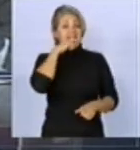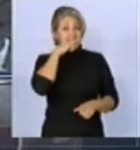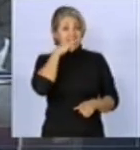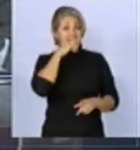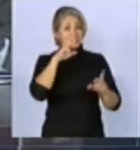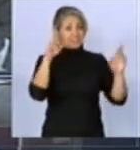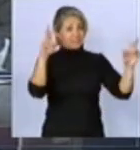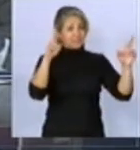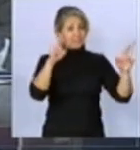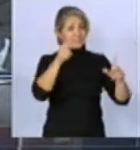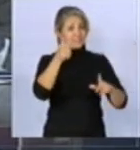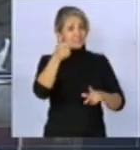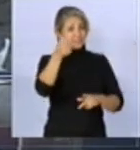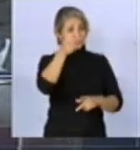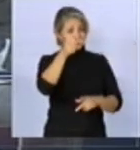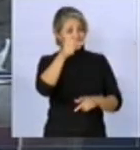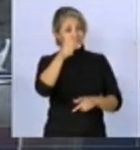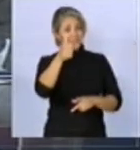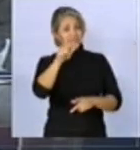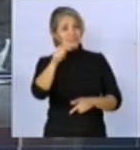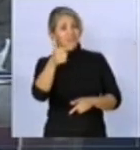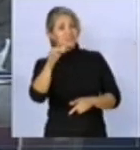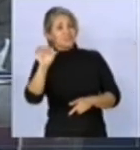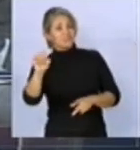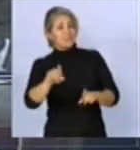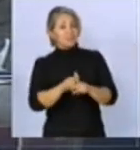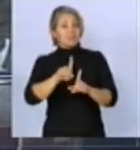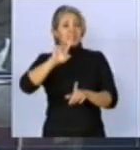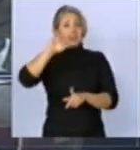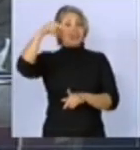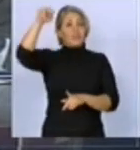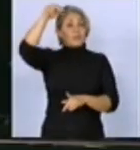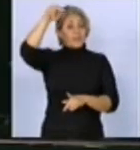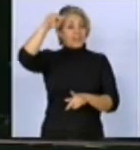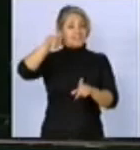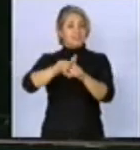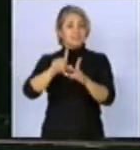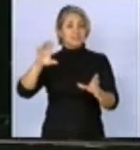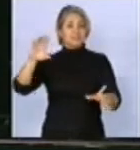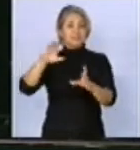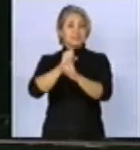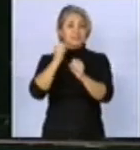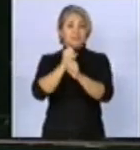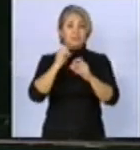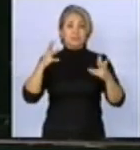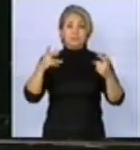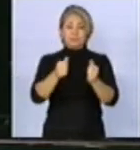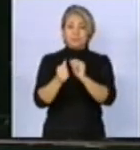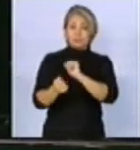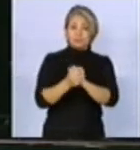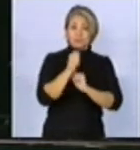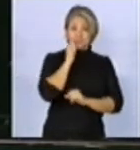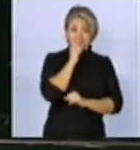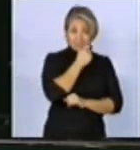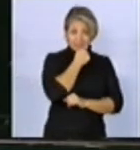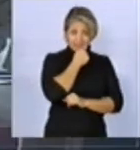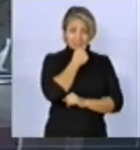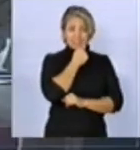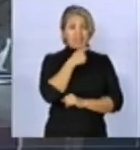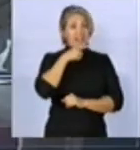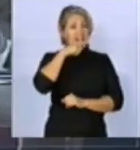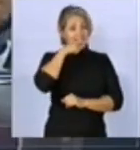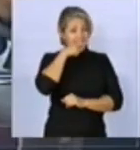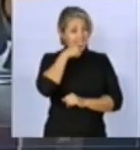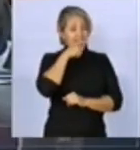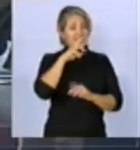representa 17,20 9 em Alagoas quando seção Agricultura e Pecuária é toda atividade agropecuária do Brasil ou de Alagoas a cana-de-açúcar representa